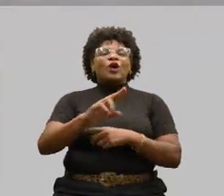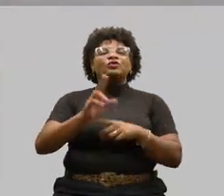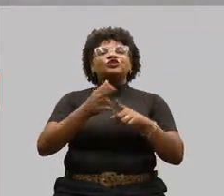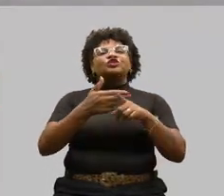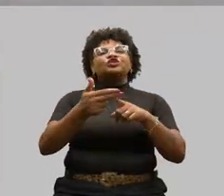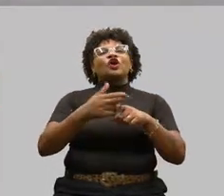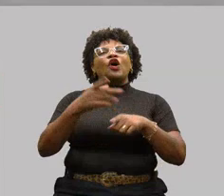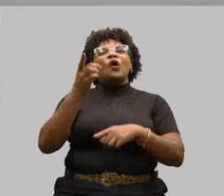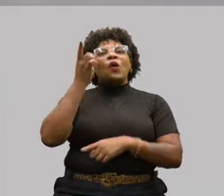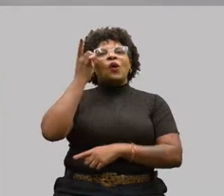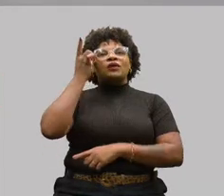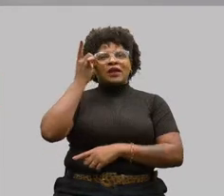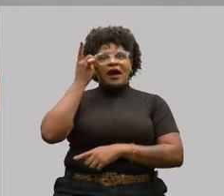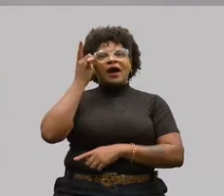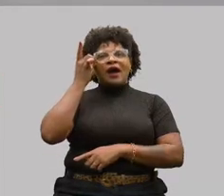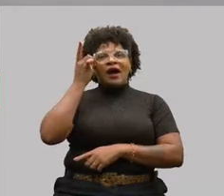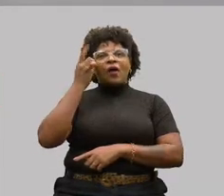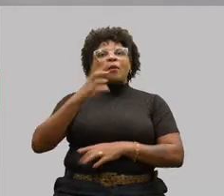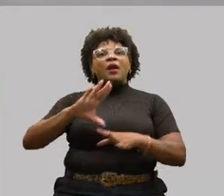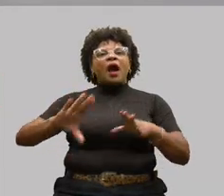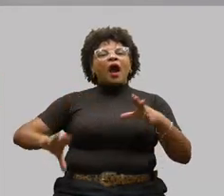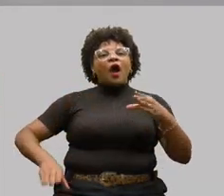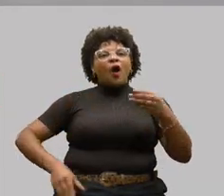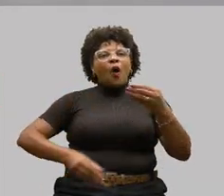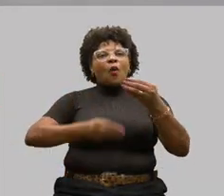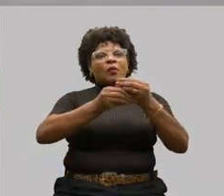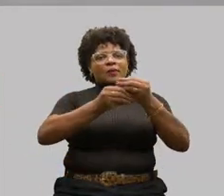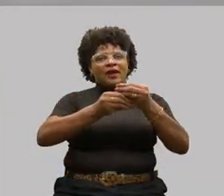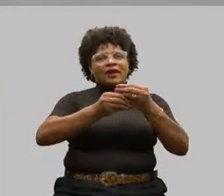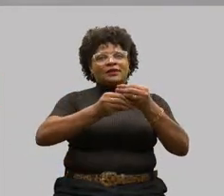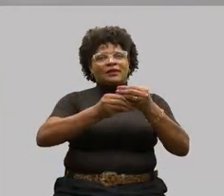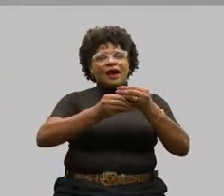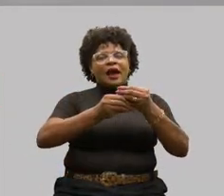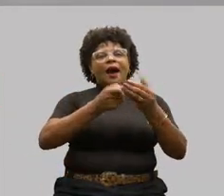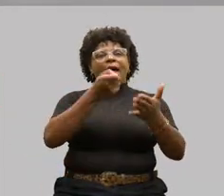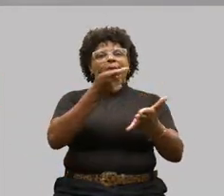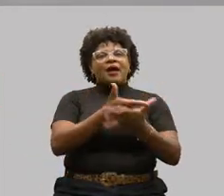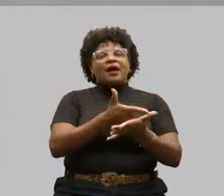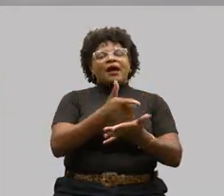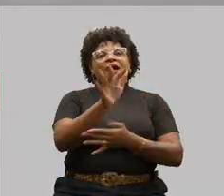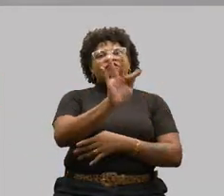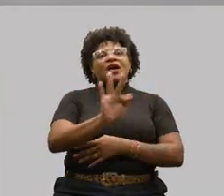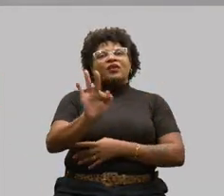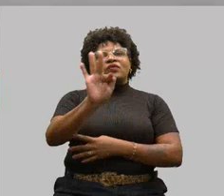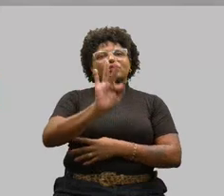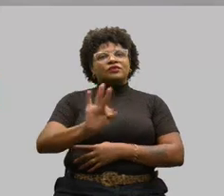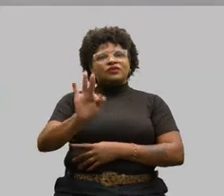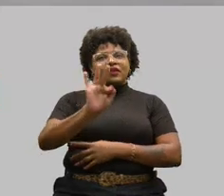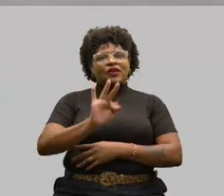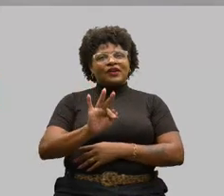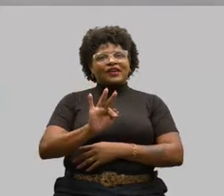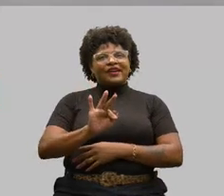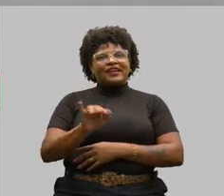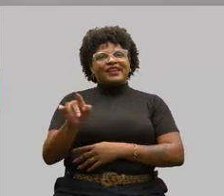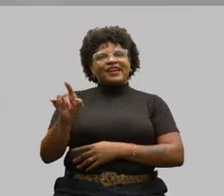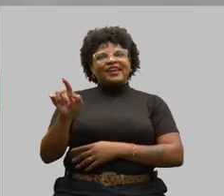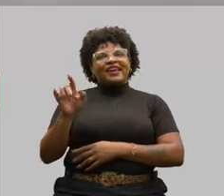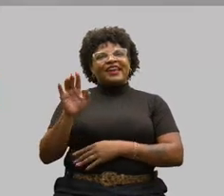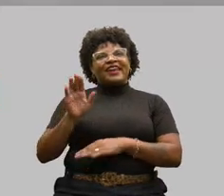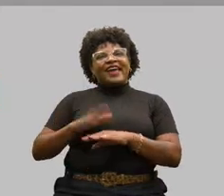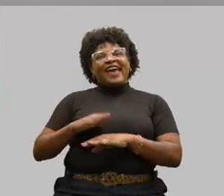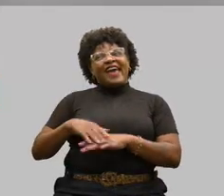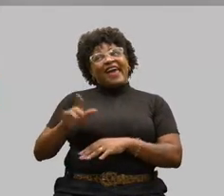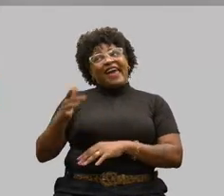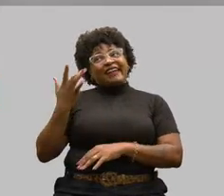a pentear não né para ajudar na no pagamento da faculdade que ele tá fazendo então ele fica muito esquisito vendo